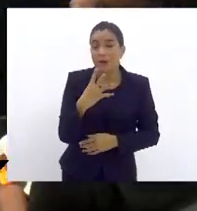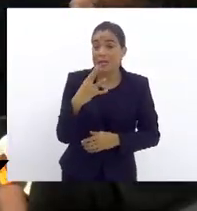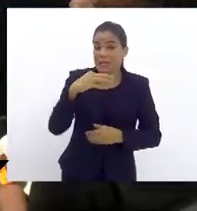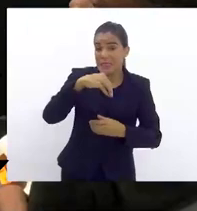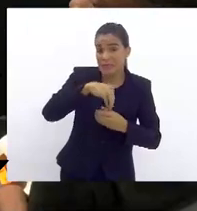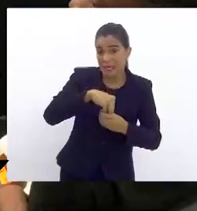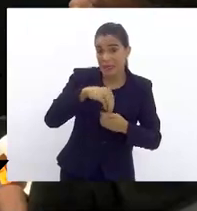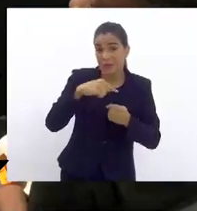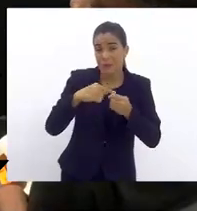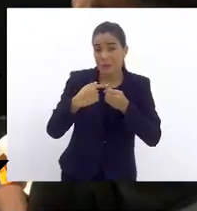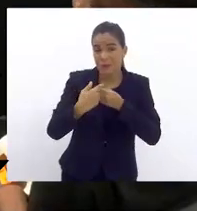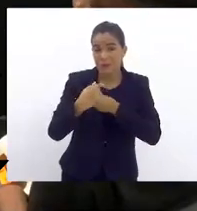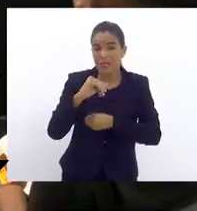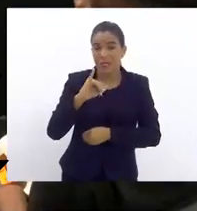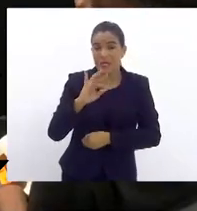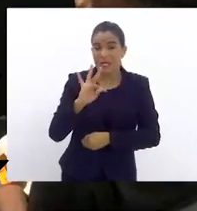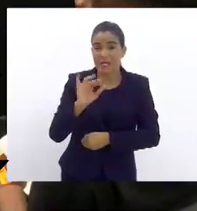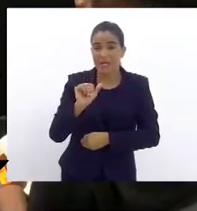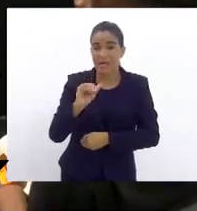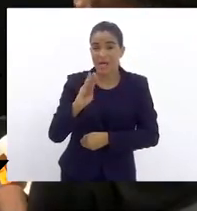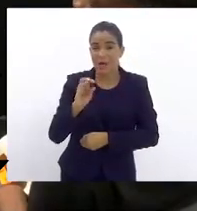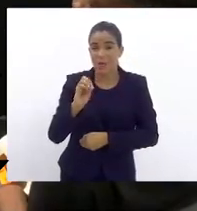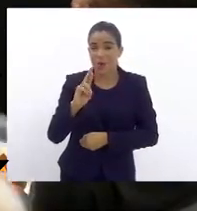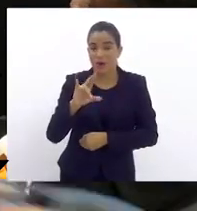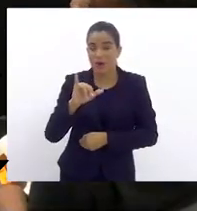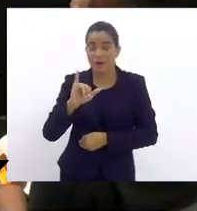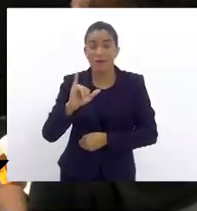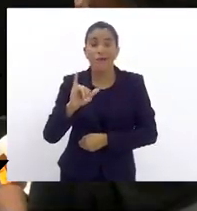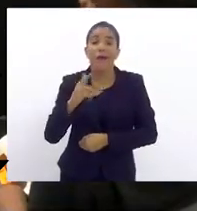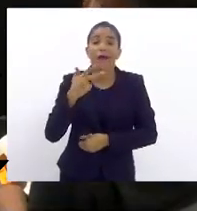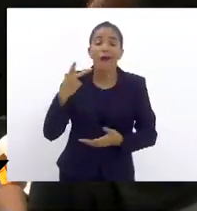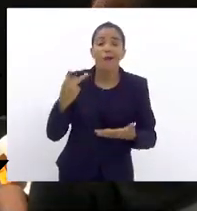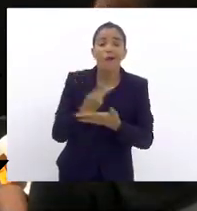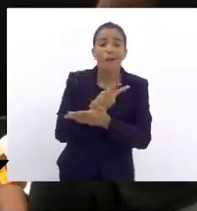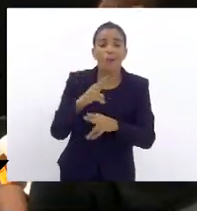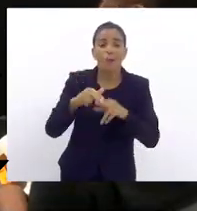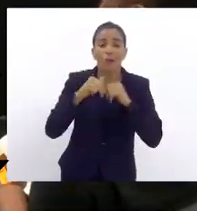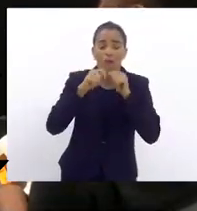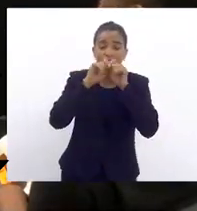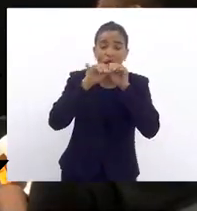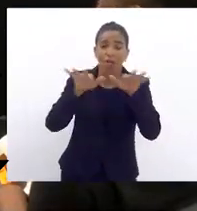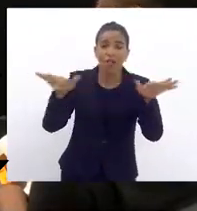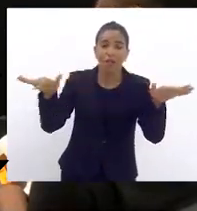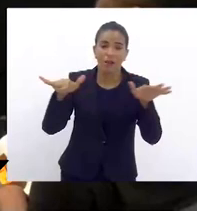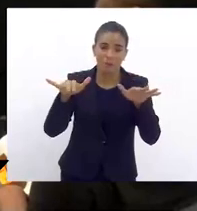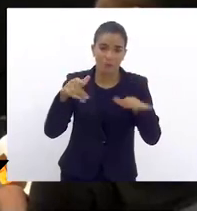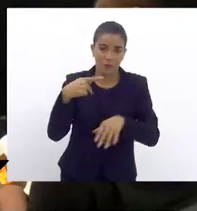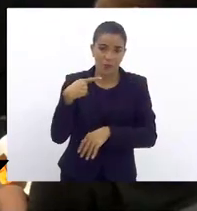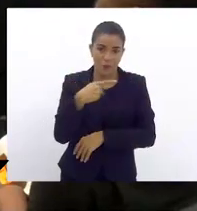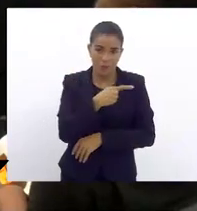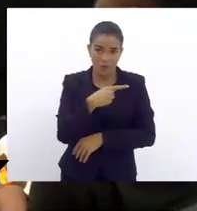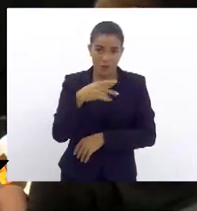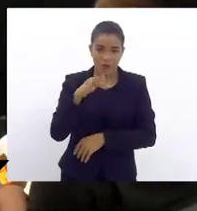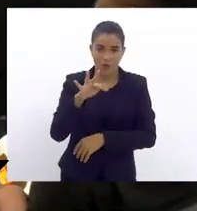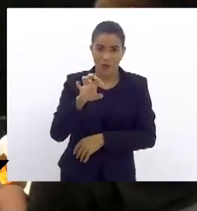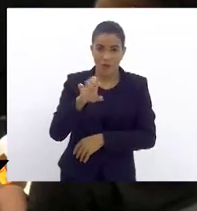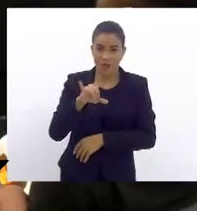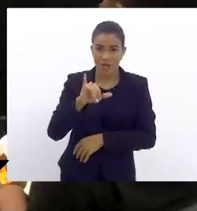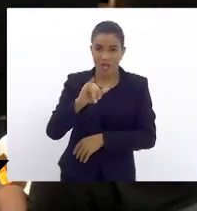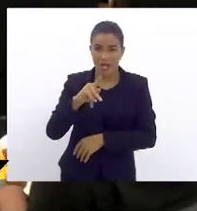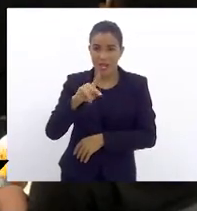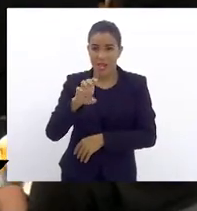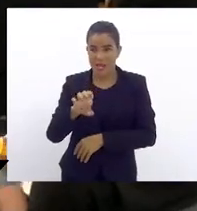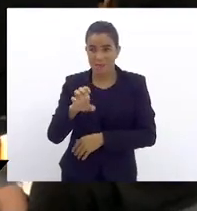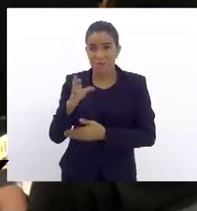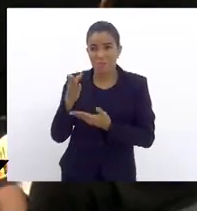município de Itaboraí ele aconteceu devido à fala criminosa do Pastor Felipe Valadão como muito bem acompanhar a Tânia